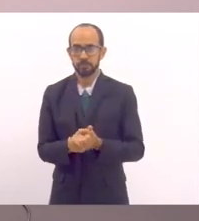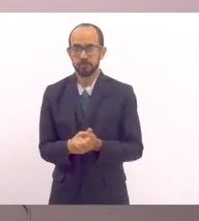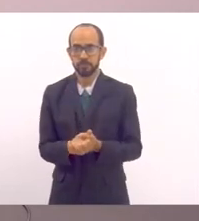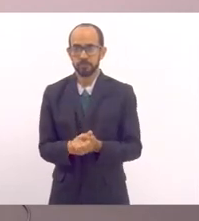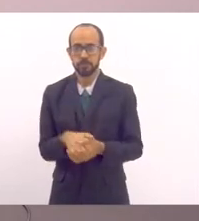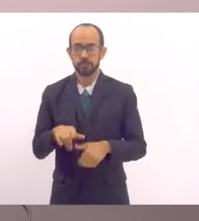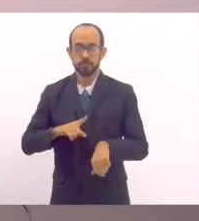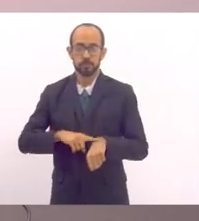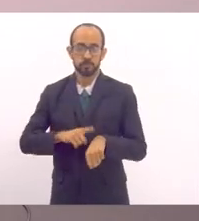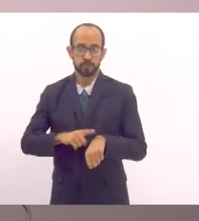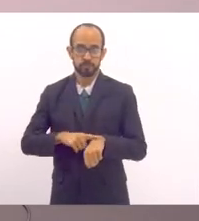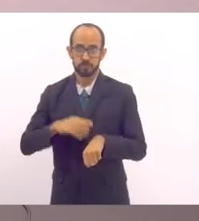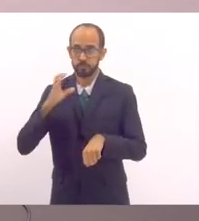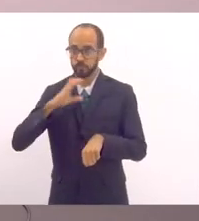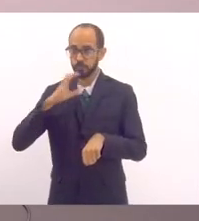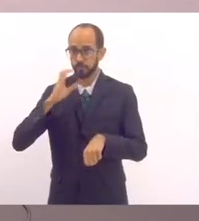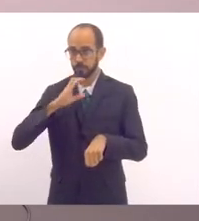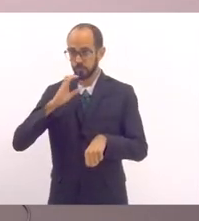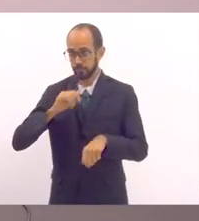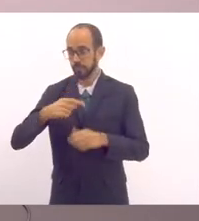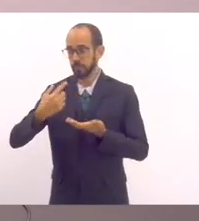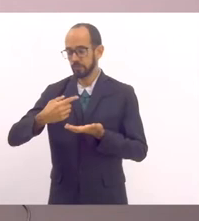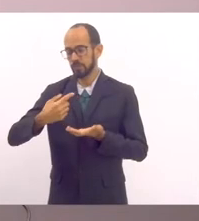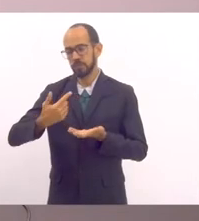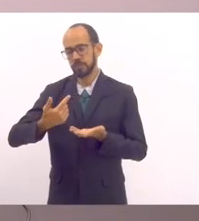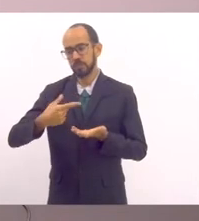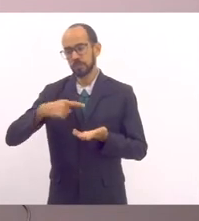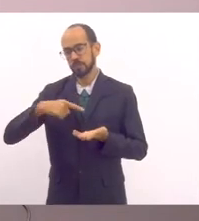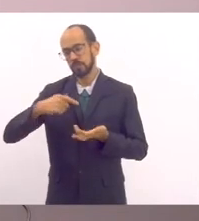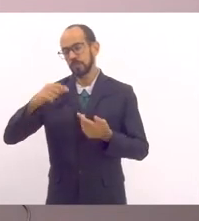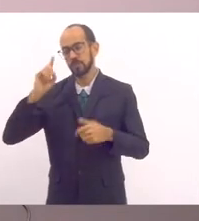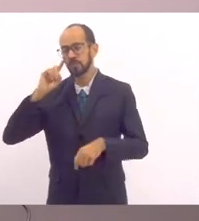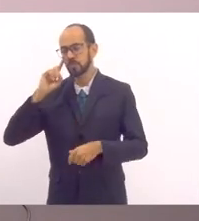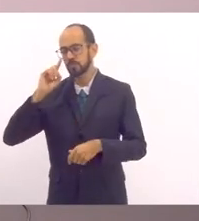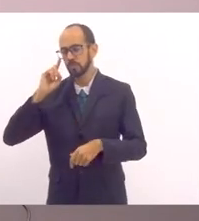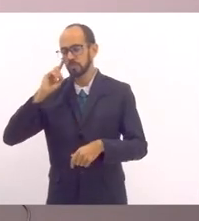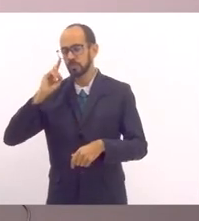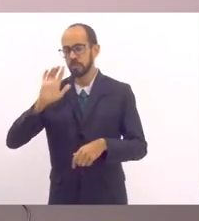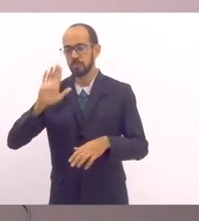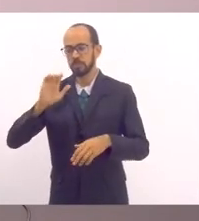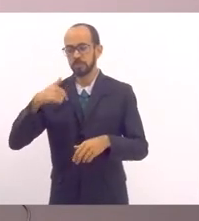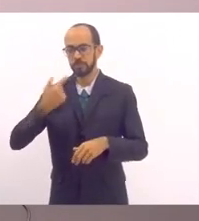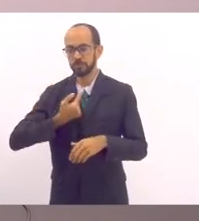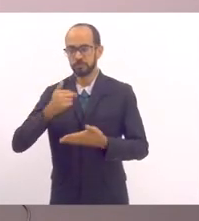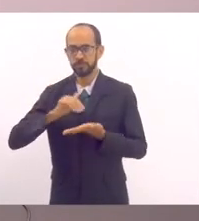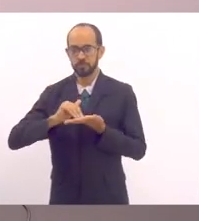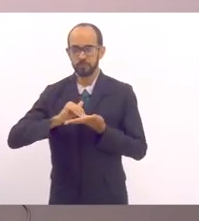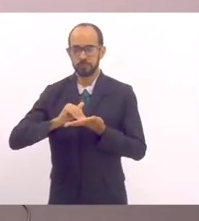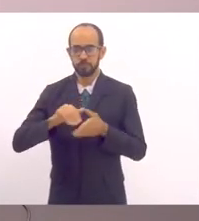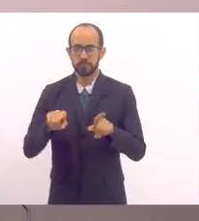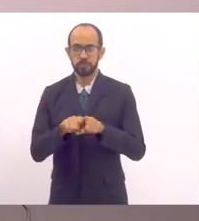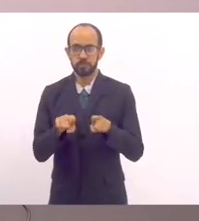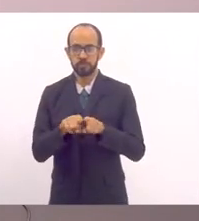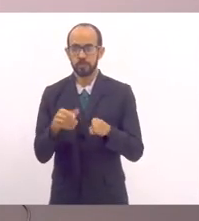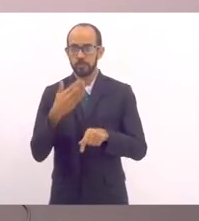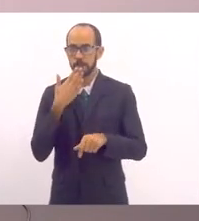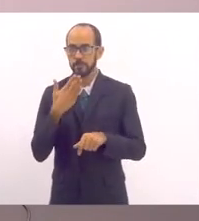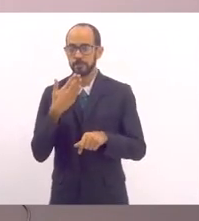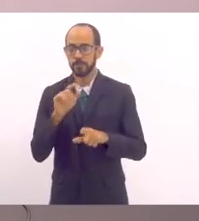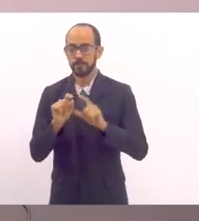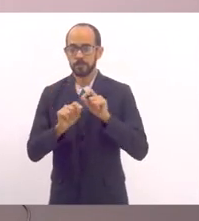nessa correria, não só os deputados, né, também estão no seu dia a dia, mas o nosso secretário também pediu.